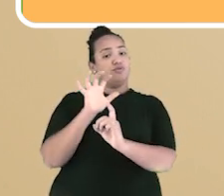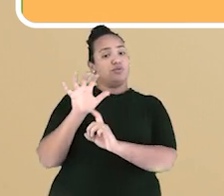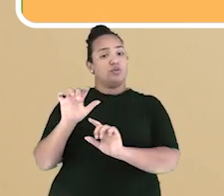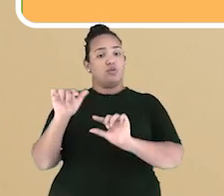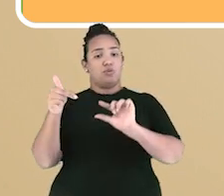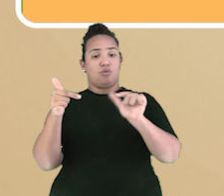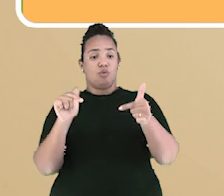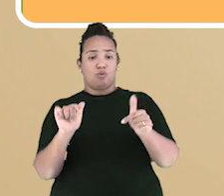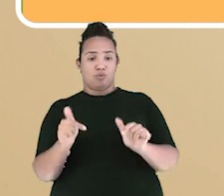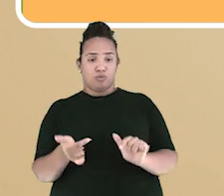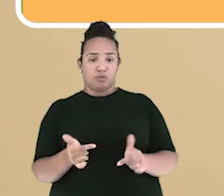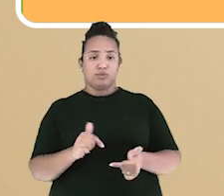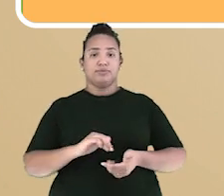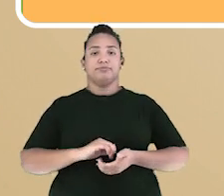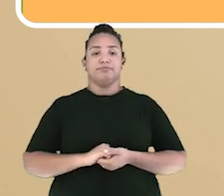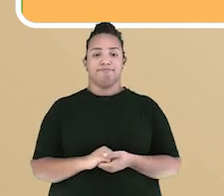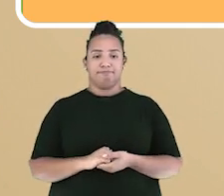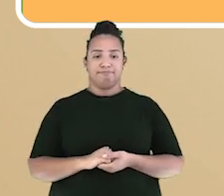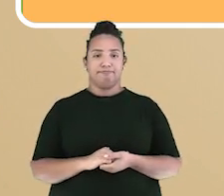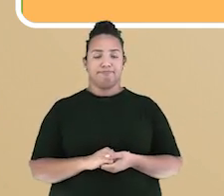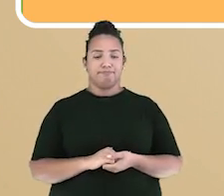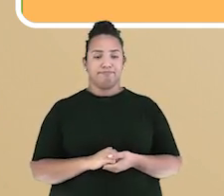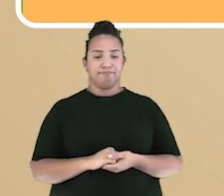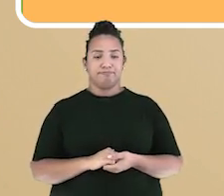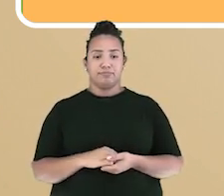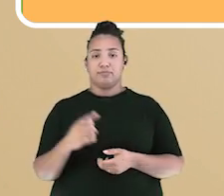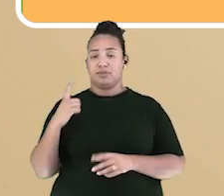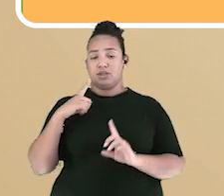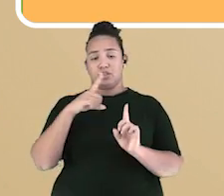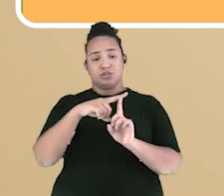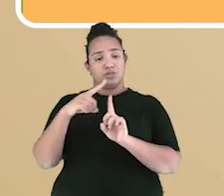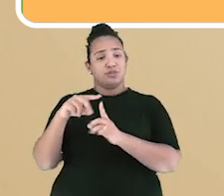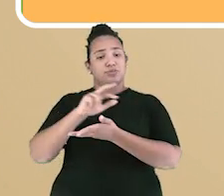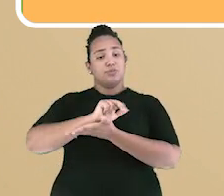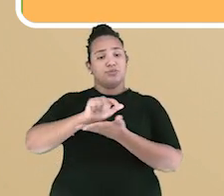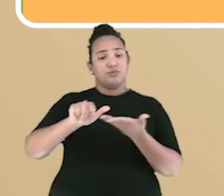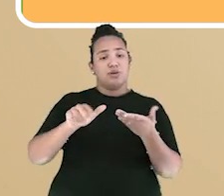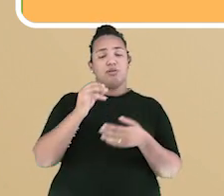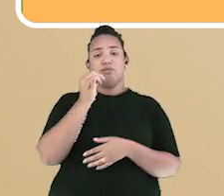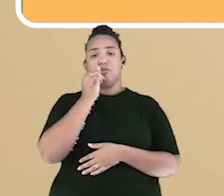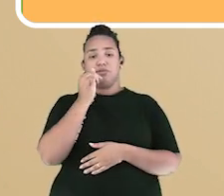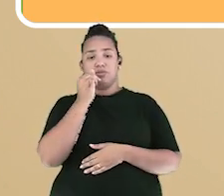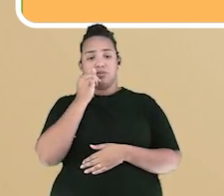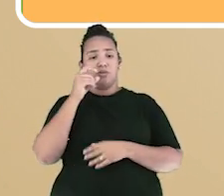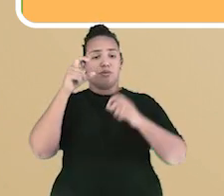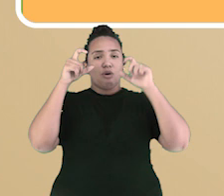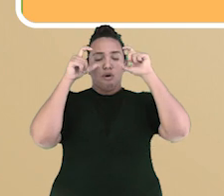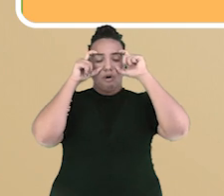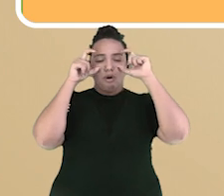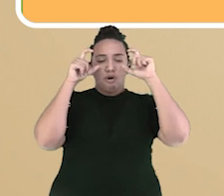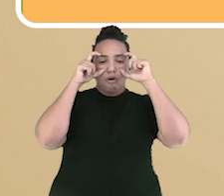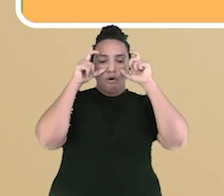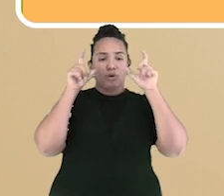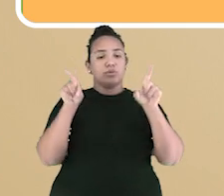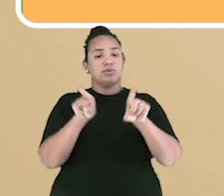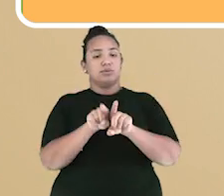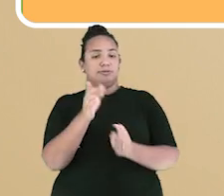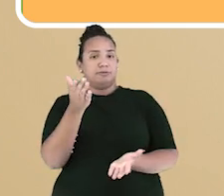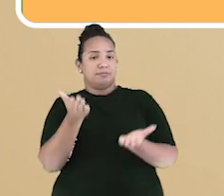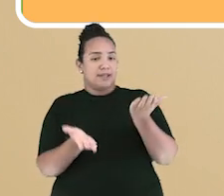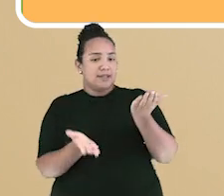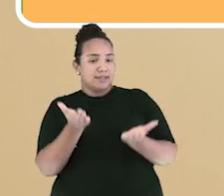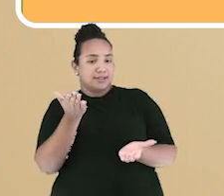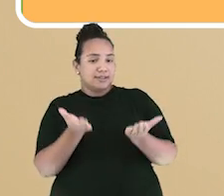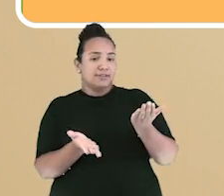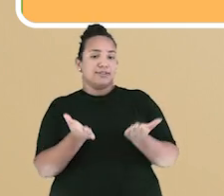quanto. É usado na fabricação de vidro, de todos os tipos, lentes para óculos, fibra óptica, balanças de alta